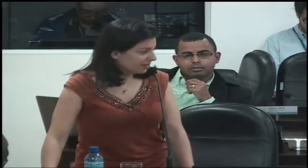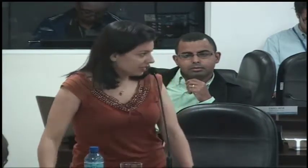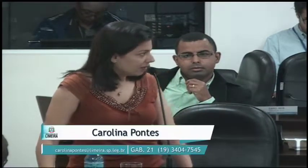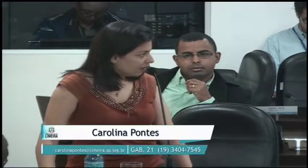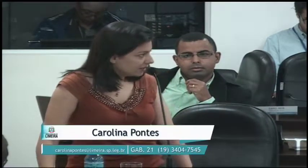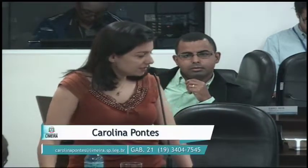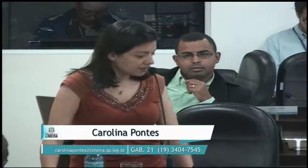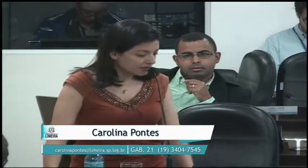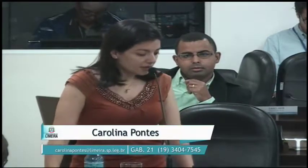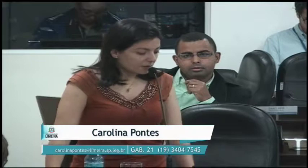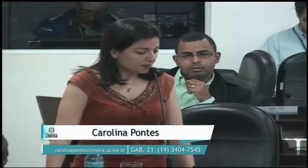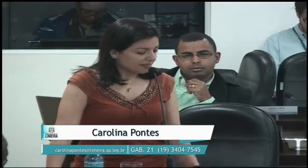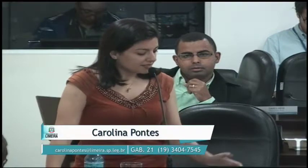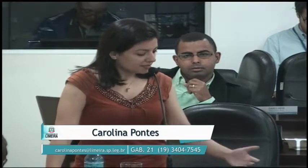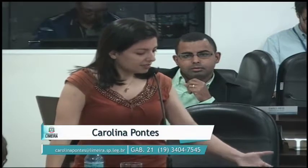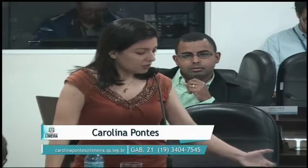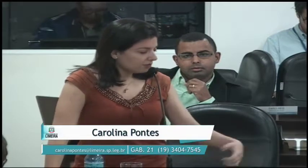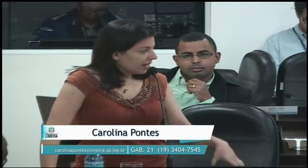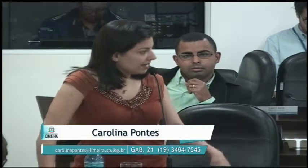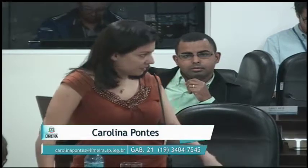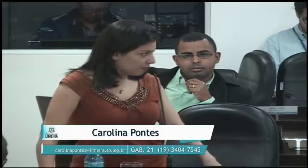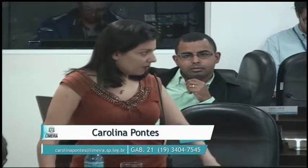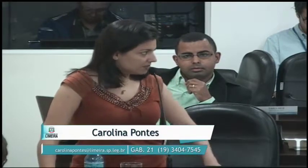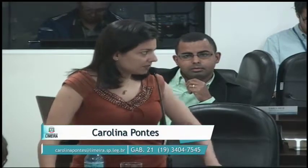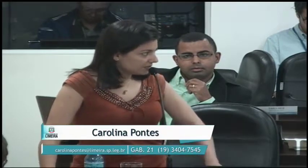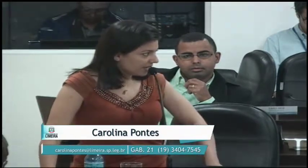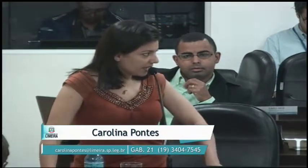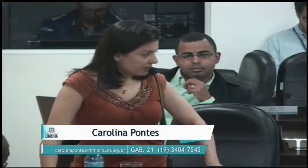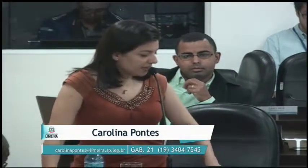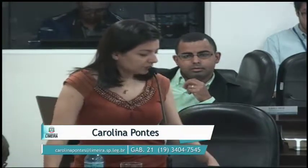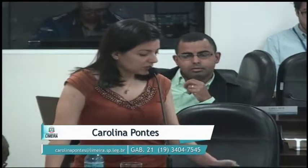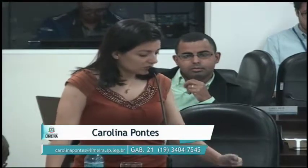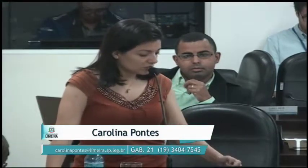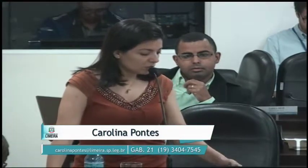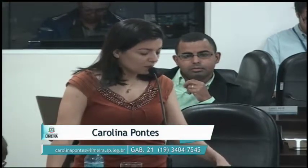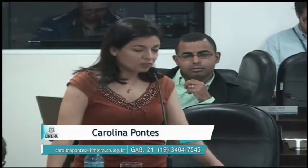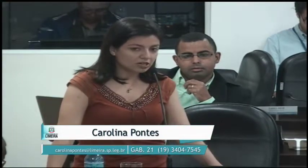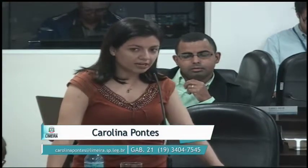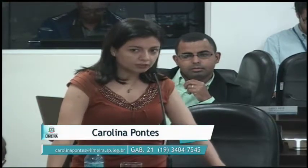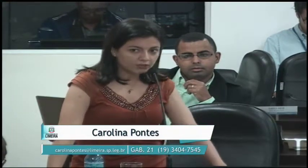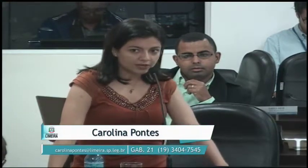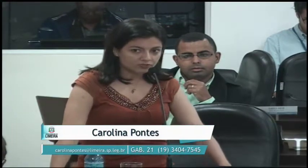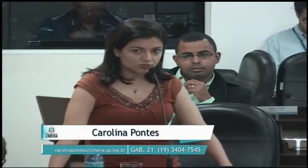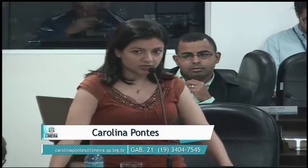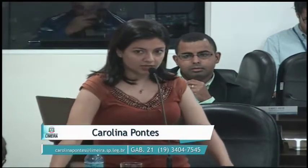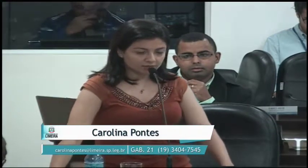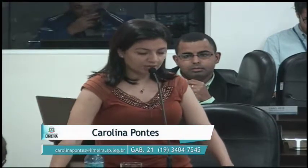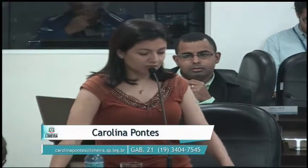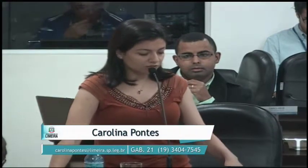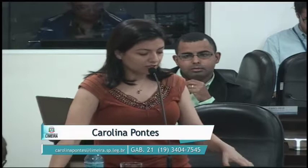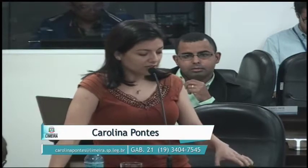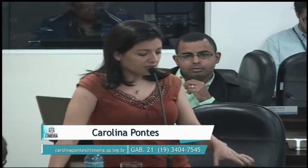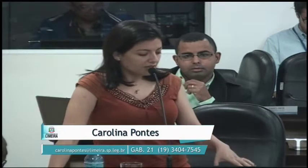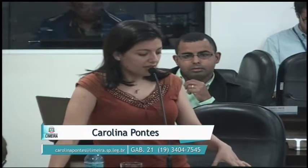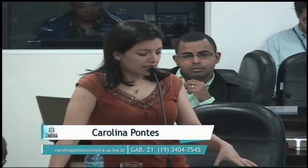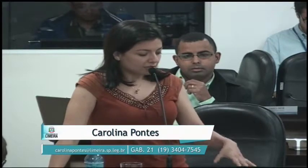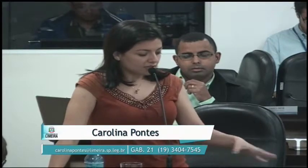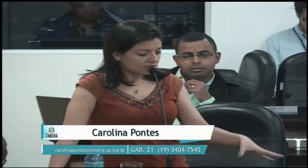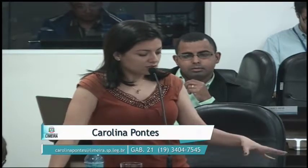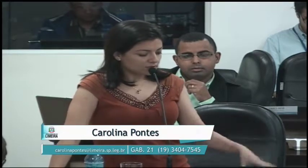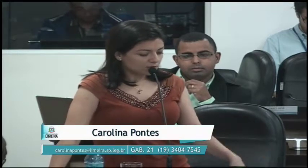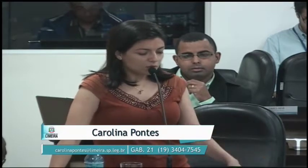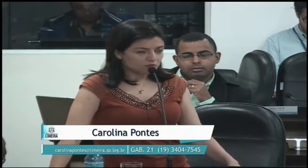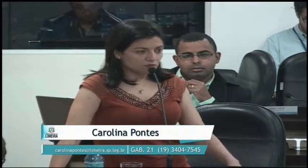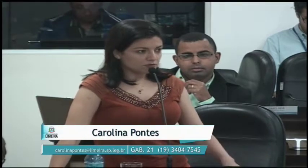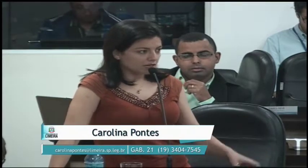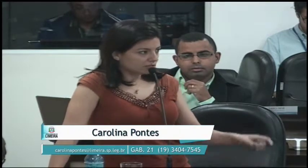Dr. Marcelo Rossi, para que assim que houver resposta desse requerimento, que seja compartilhado com este gabinete. Gostaria